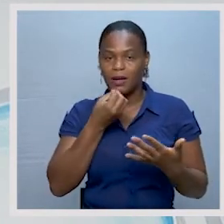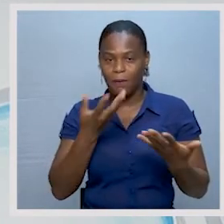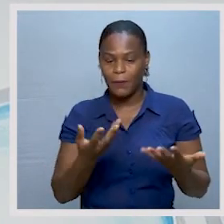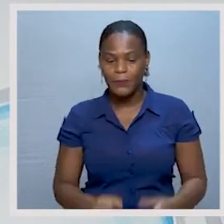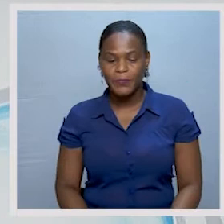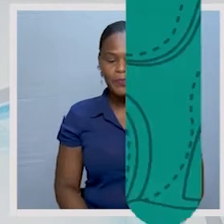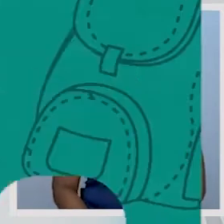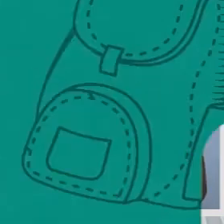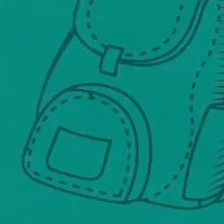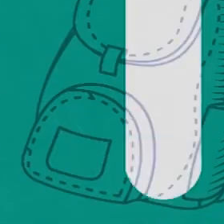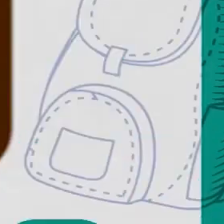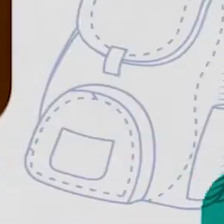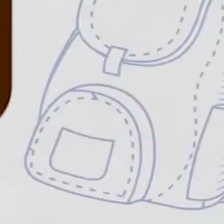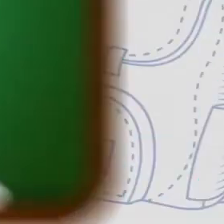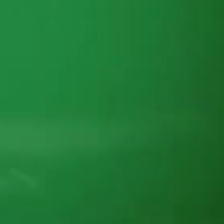aqui.